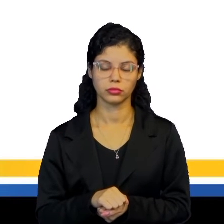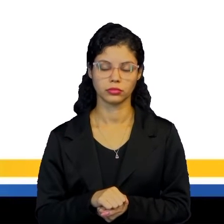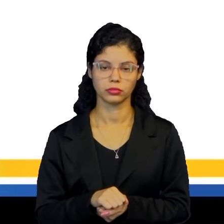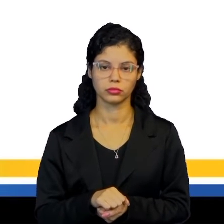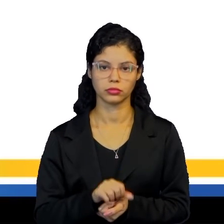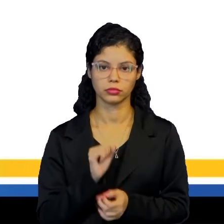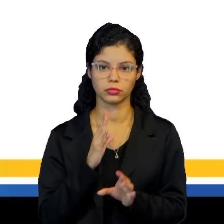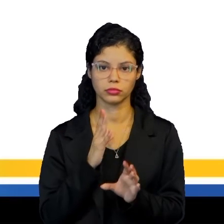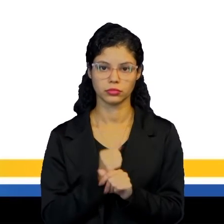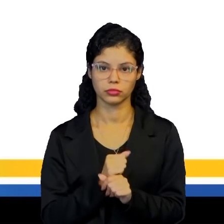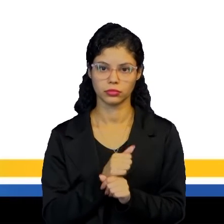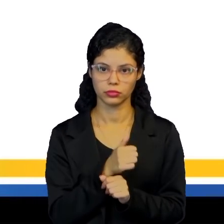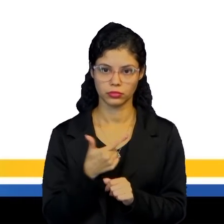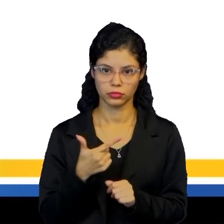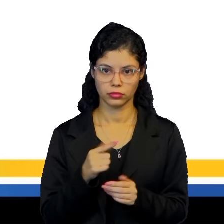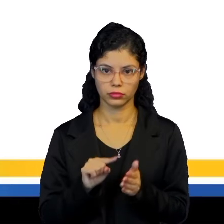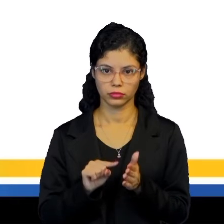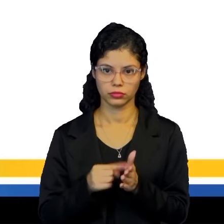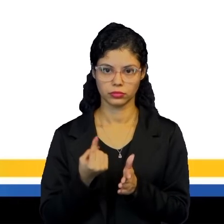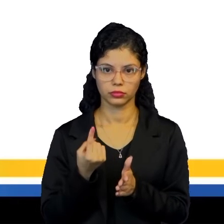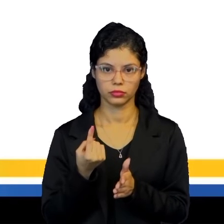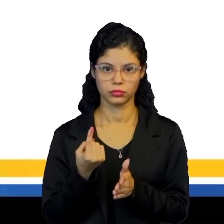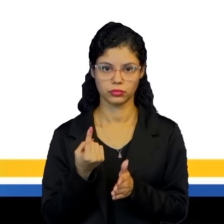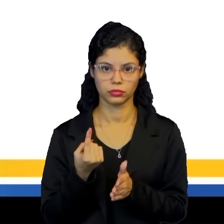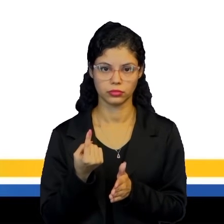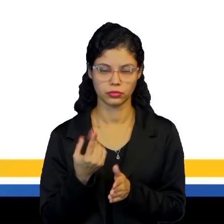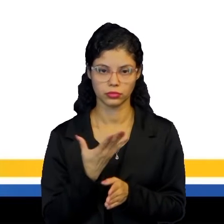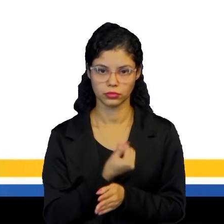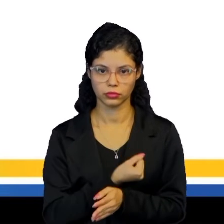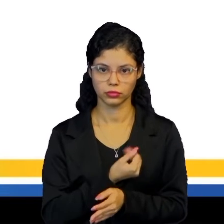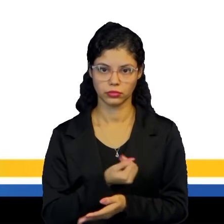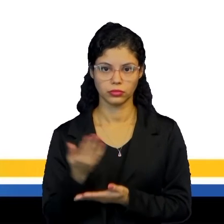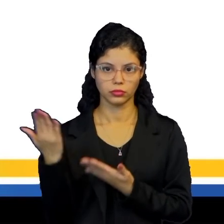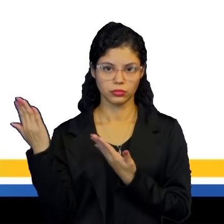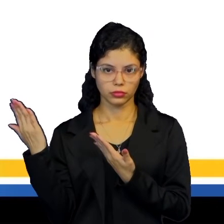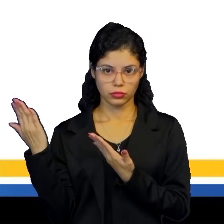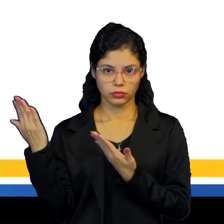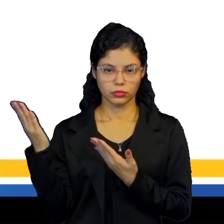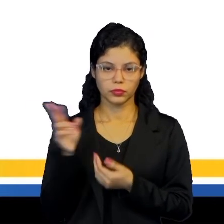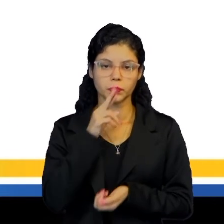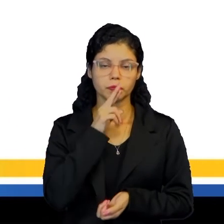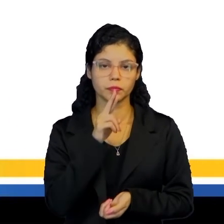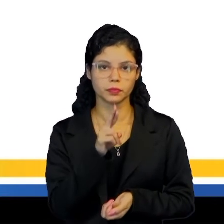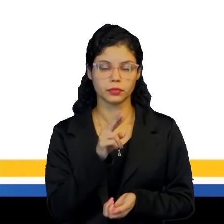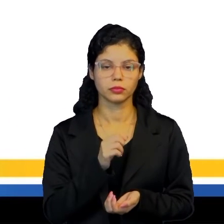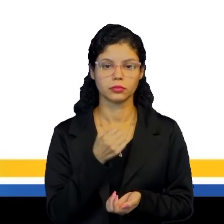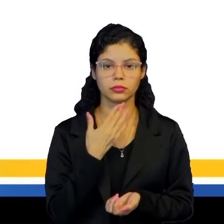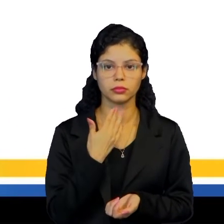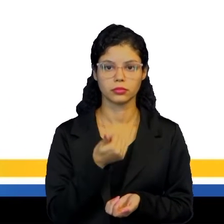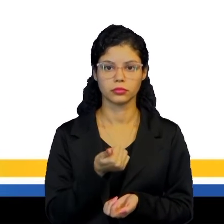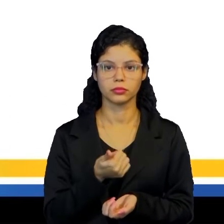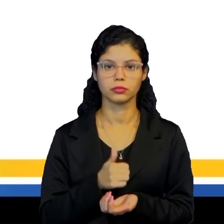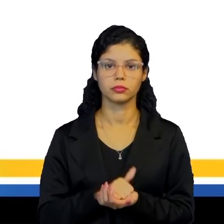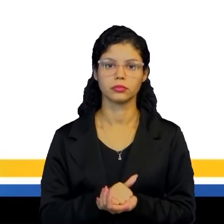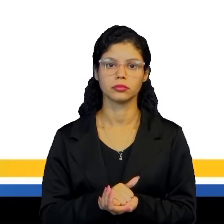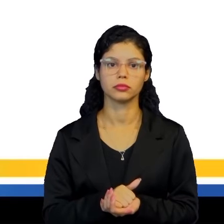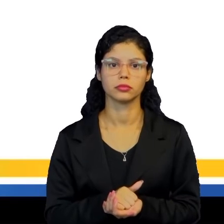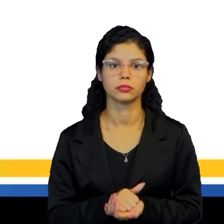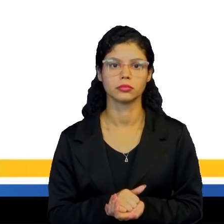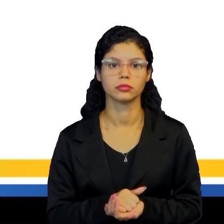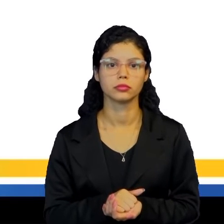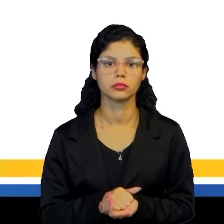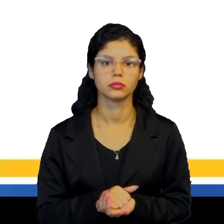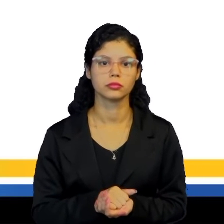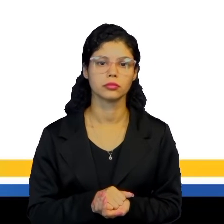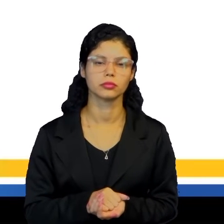a minha soma dos 12 primeiros termos, seria esse número que vai entrar lá. Tudo bem?